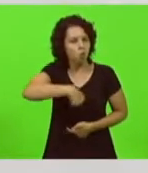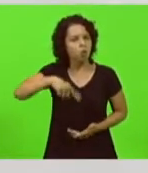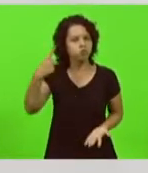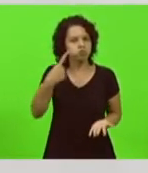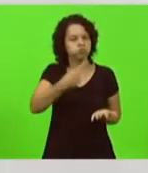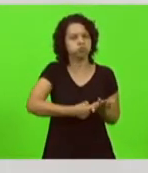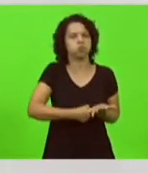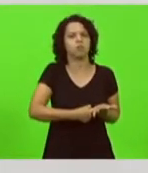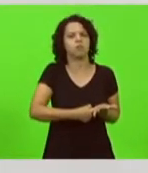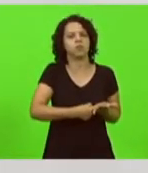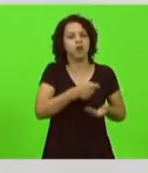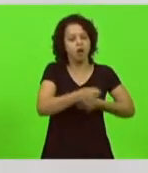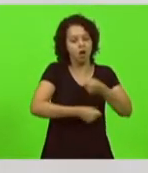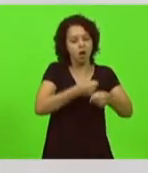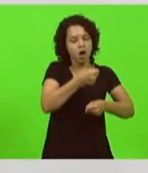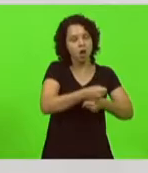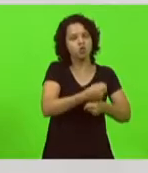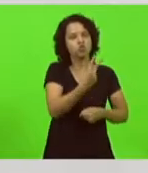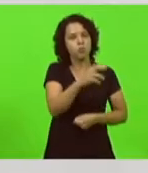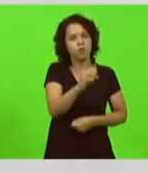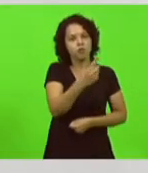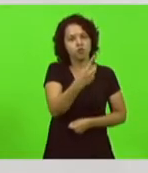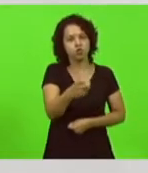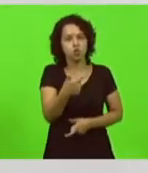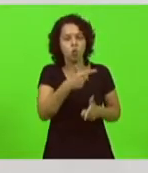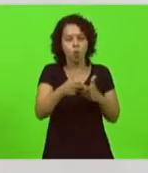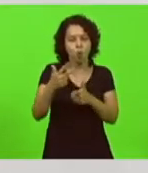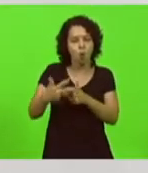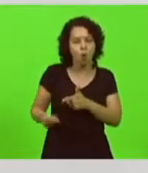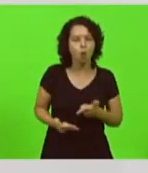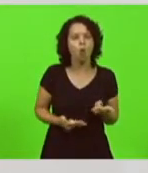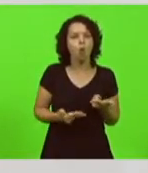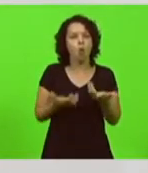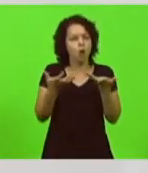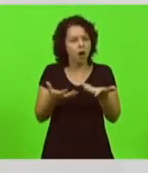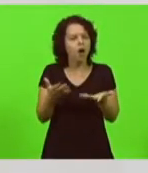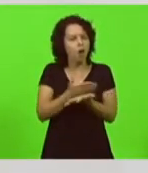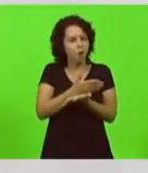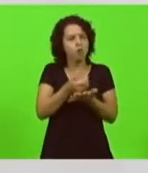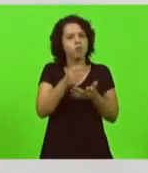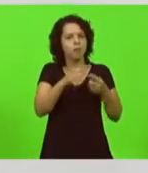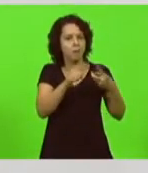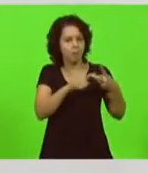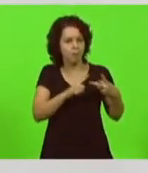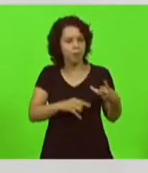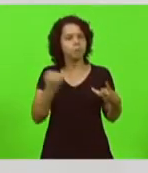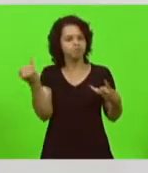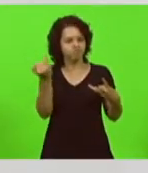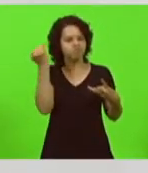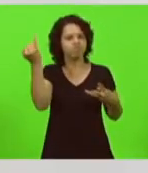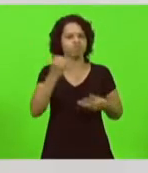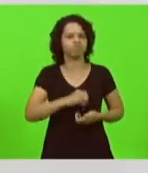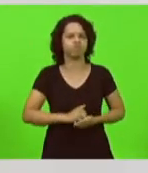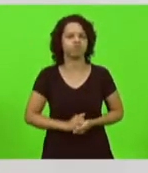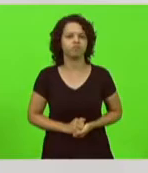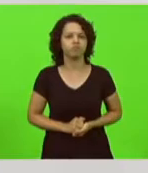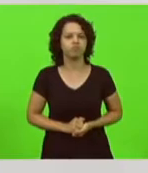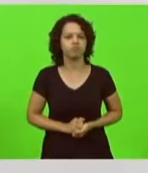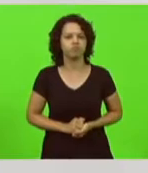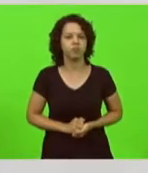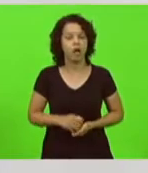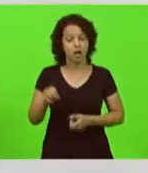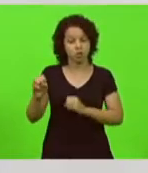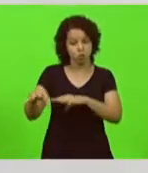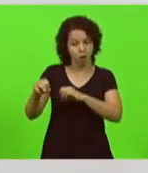de 2021, quero destacar algumas que considero emblemáticas. Na educação, superamos